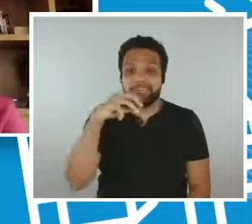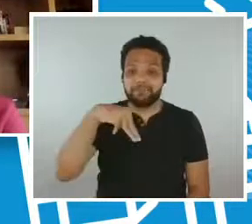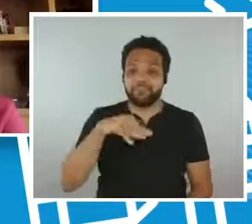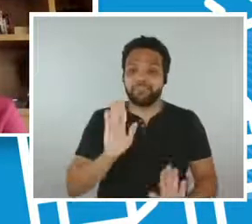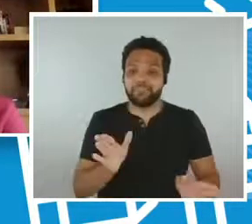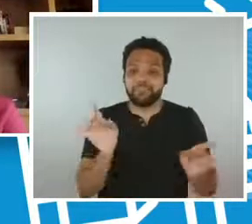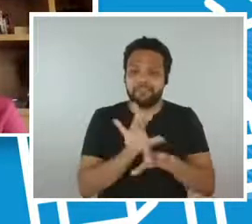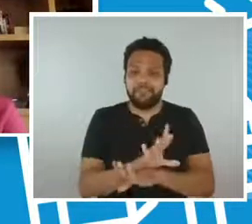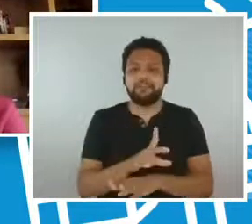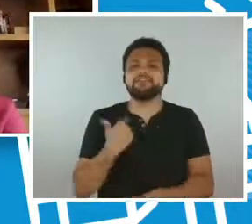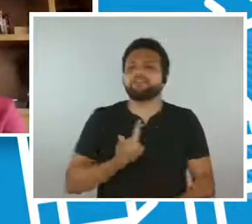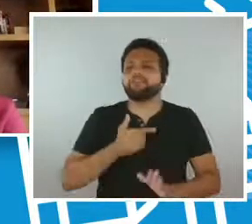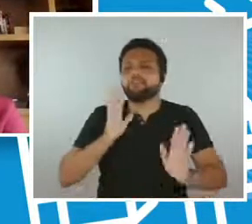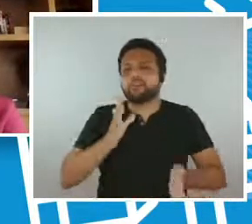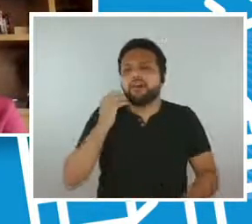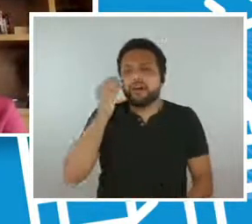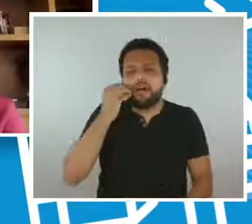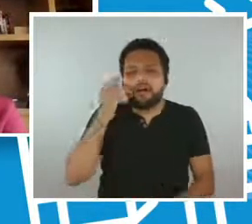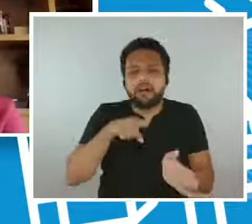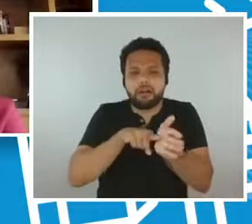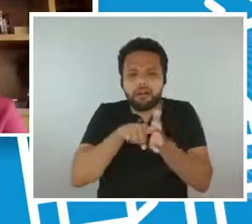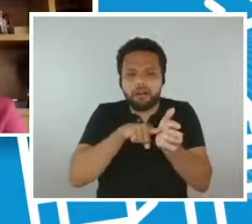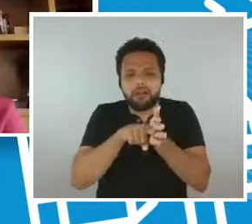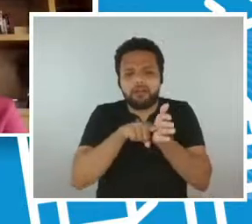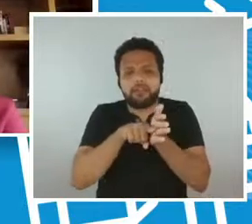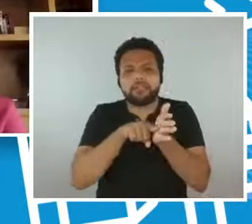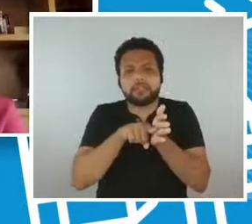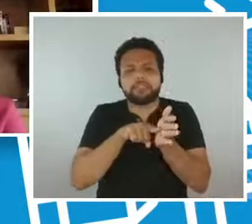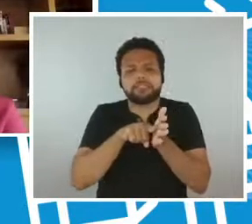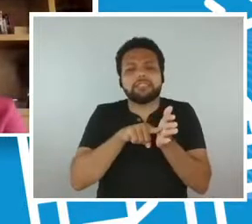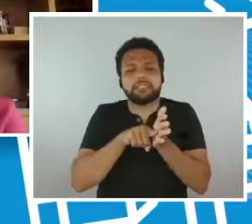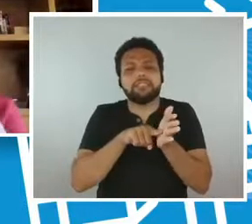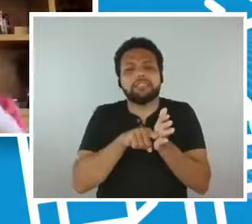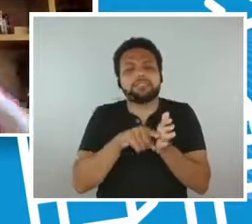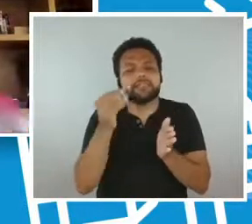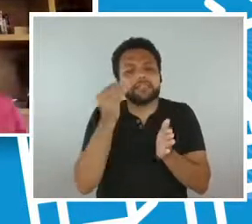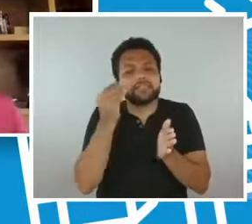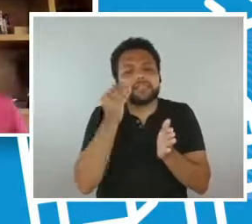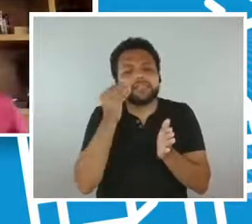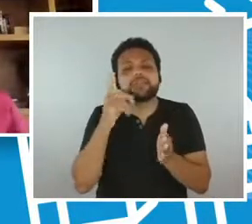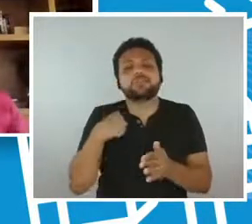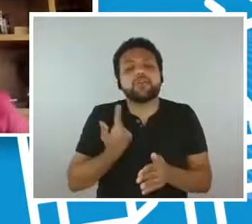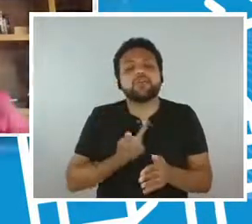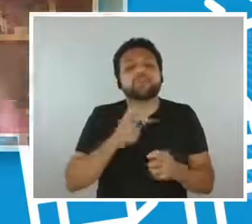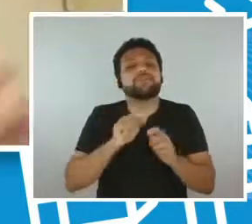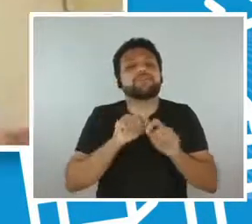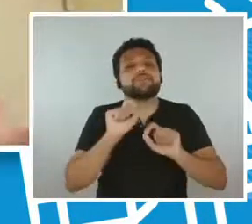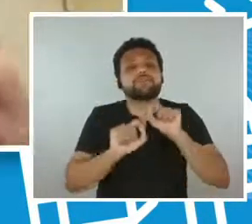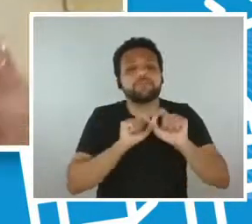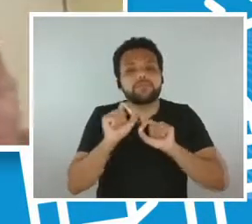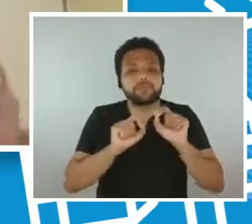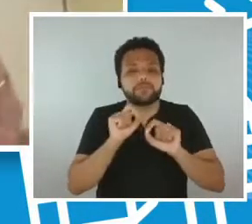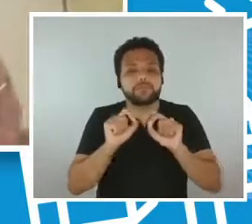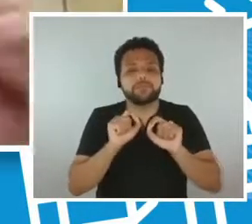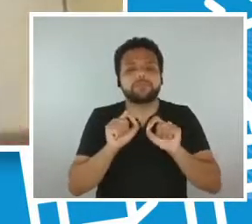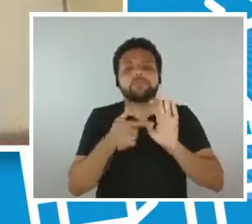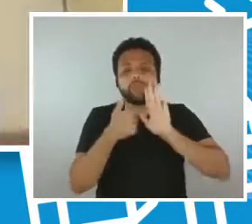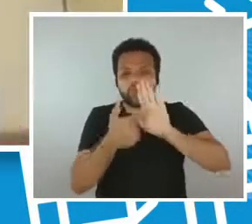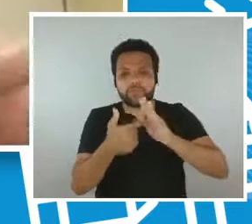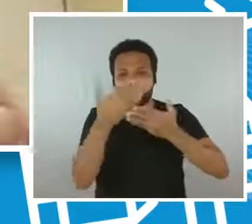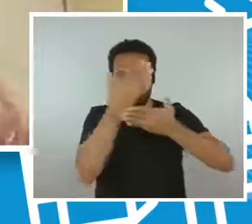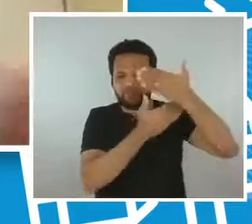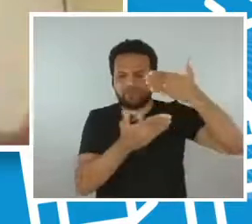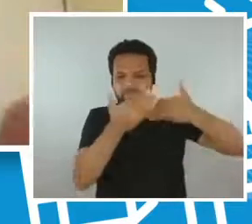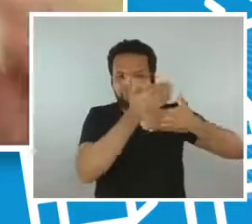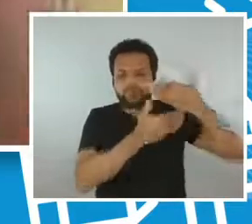um experimento aqui, nada mais do que um experimento que a gente está tentando refinar. O que nós fizemos foi quebrar, decompor, como estava ali, decompor a